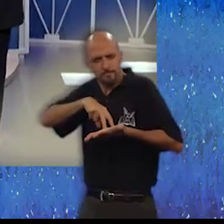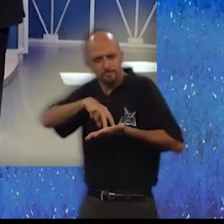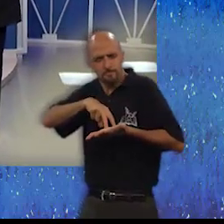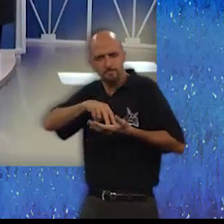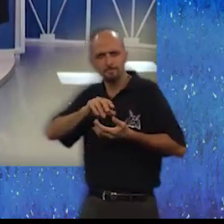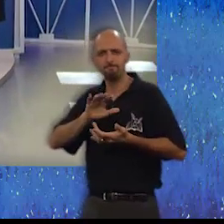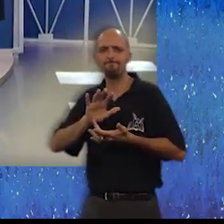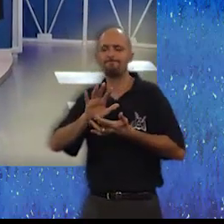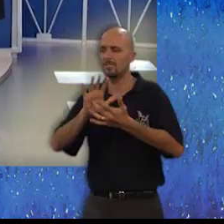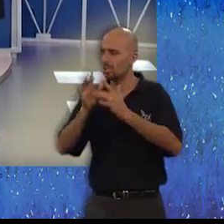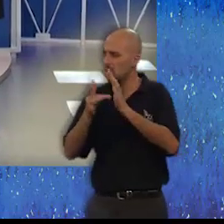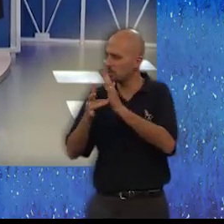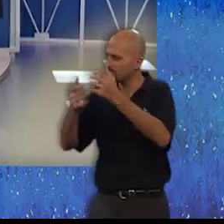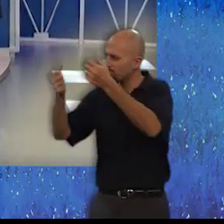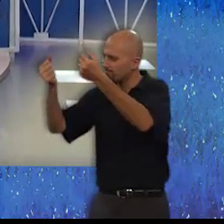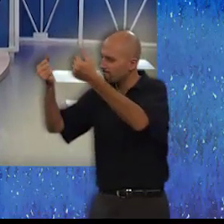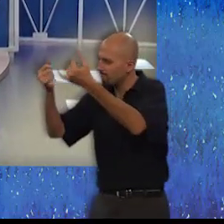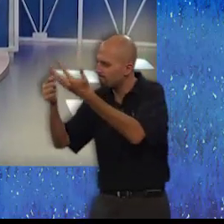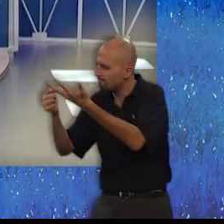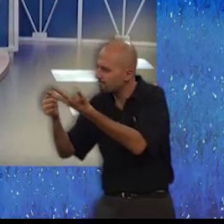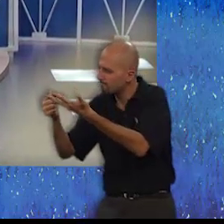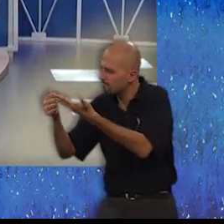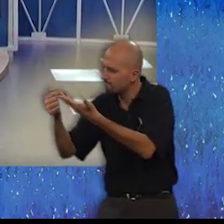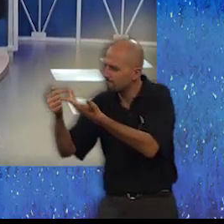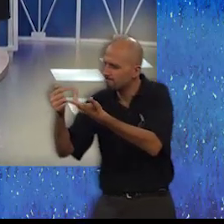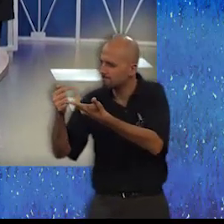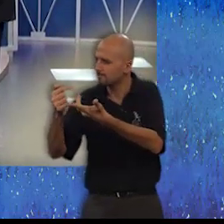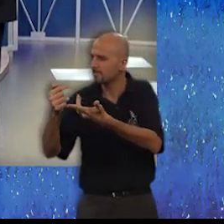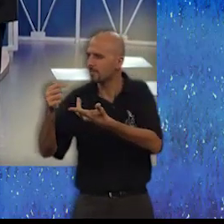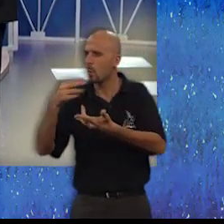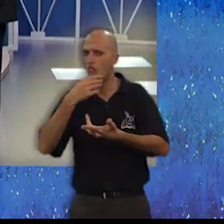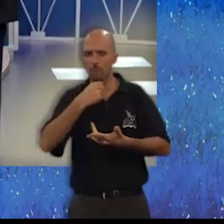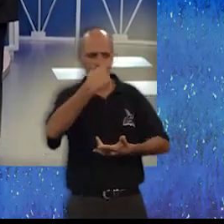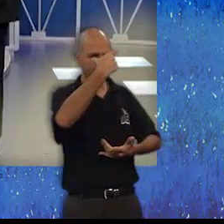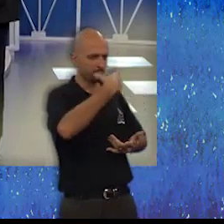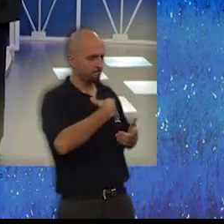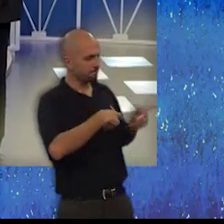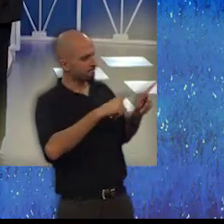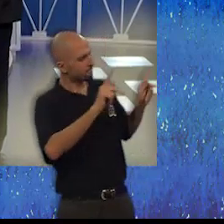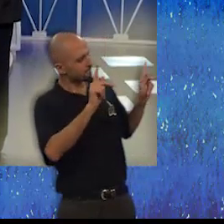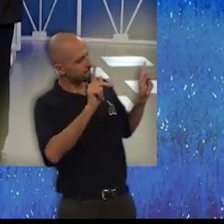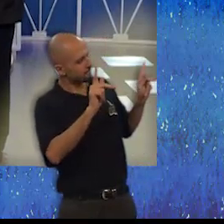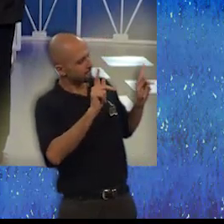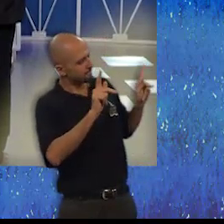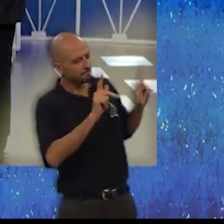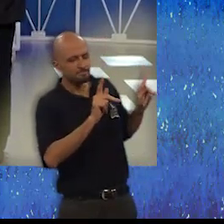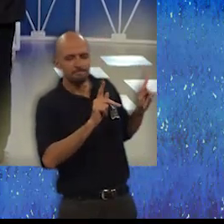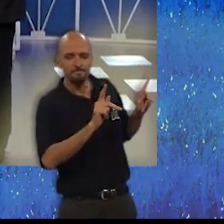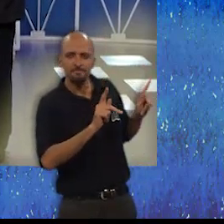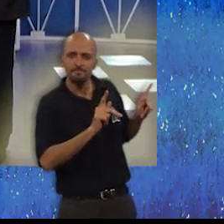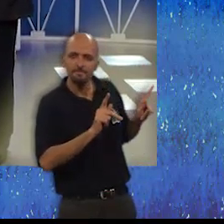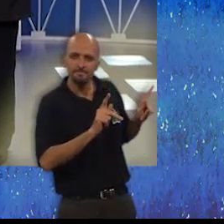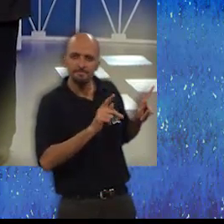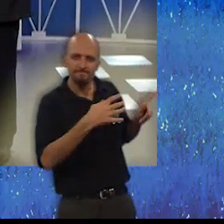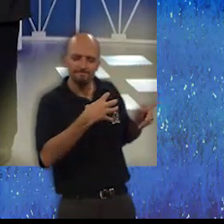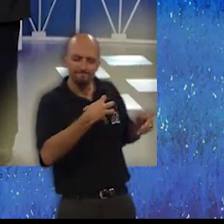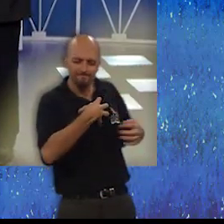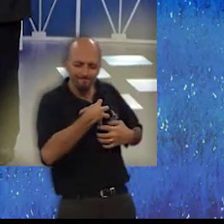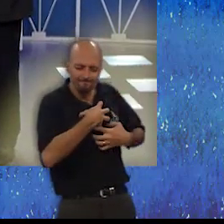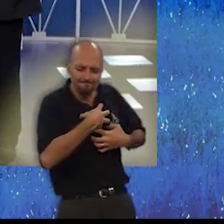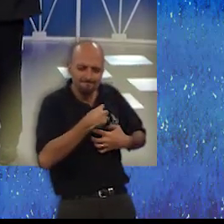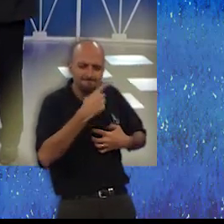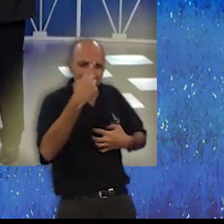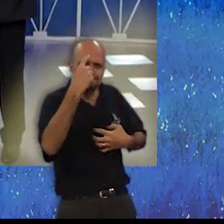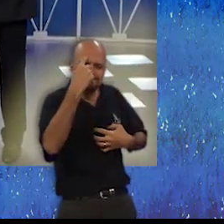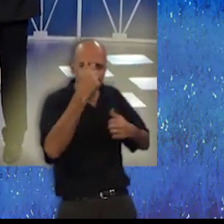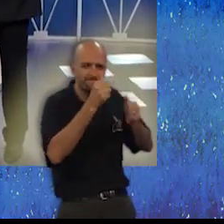Nicodemos o que ele precisava ouvir. E Nicodemos sentiu paz no coração. Saiu dali entendendo o